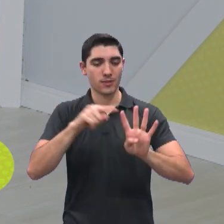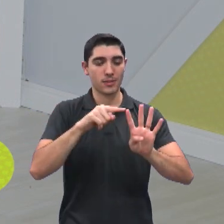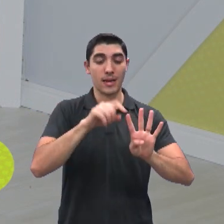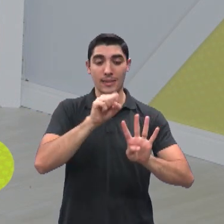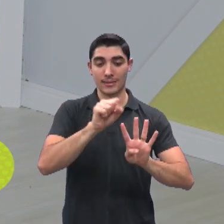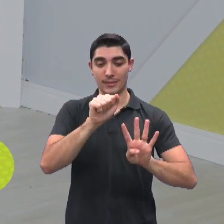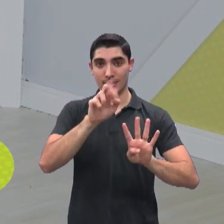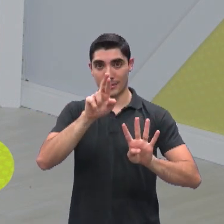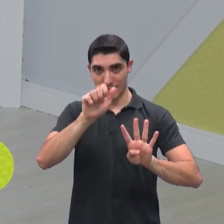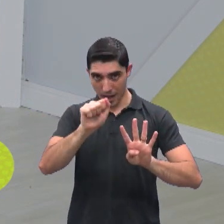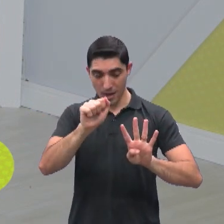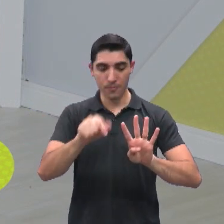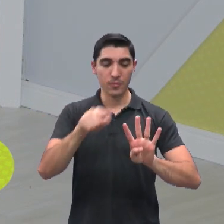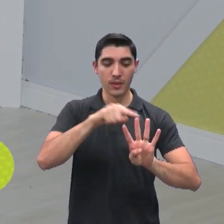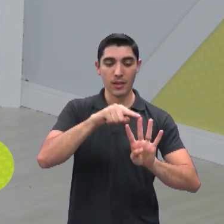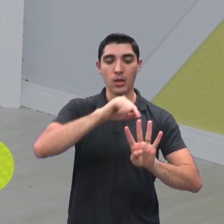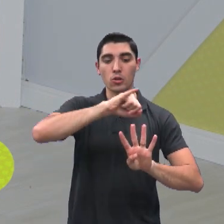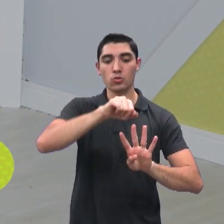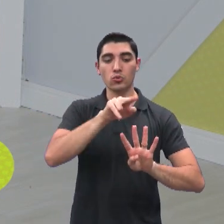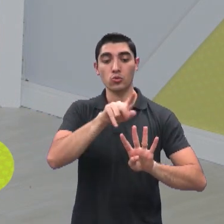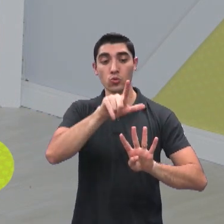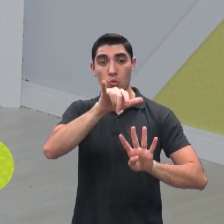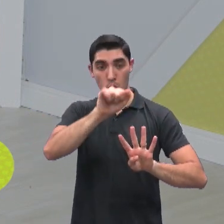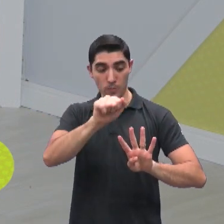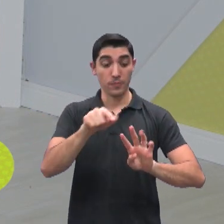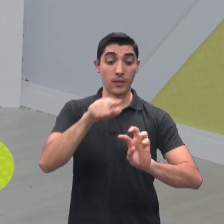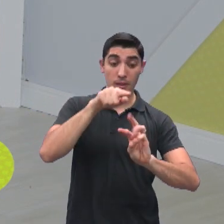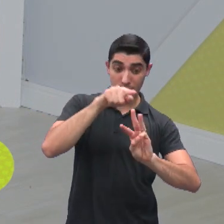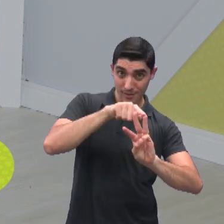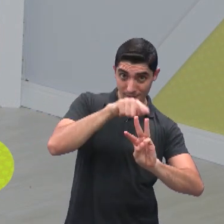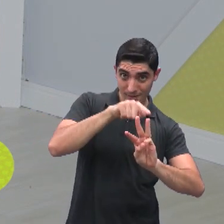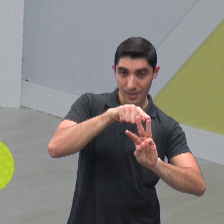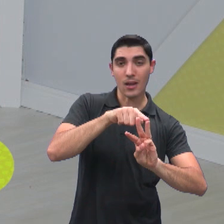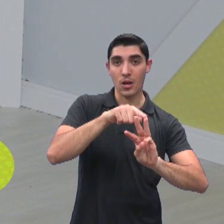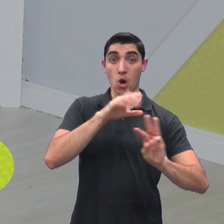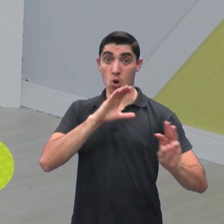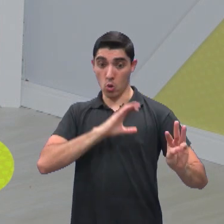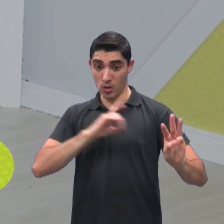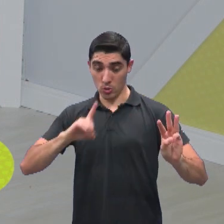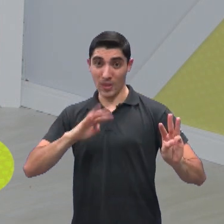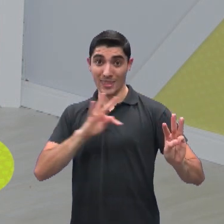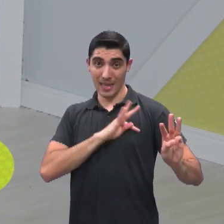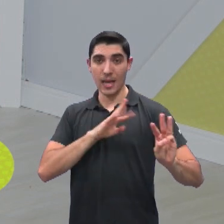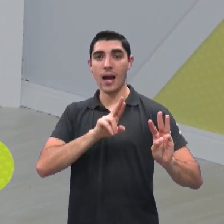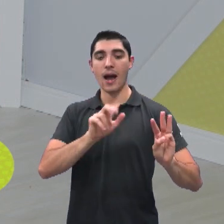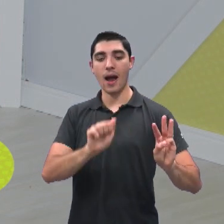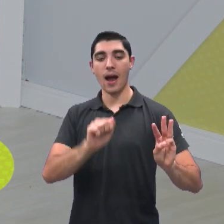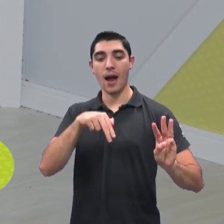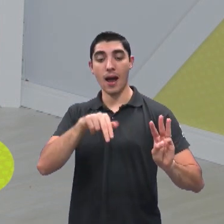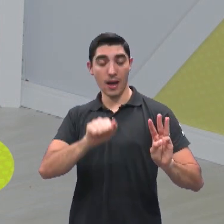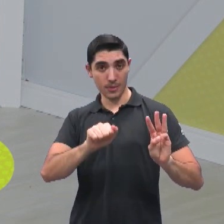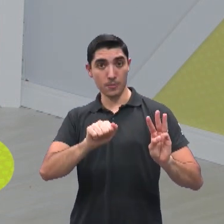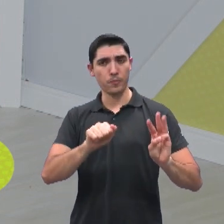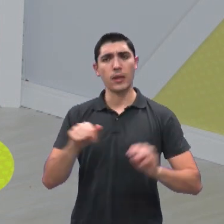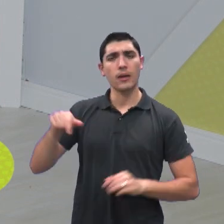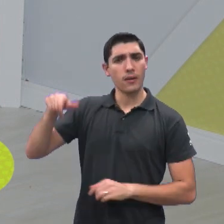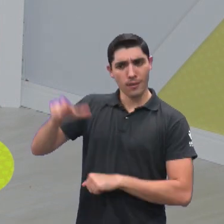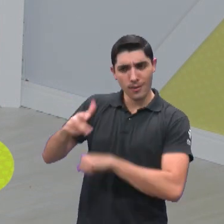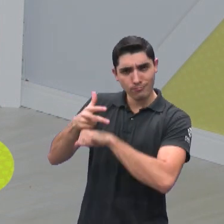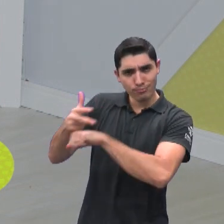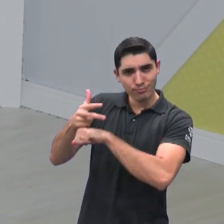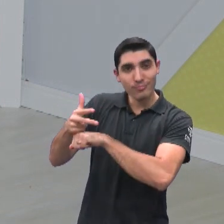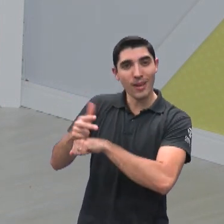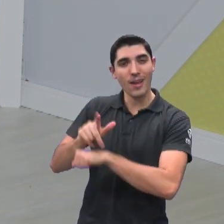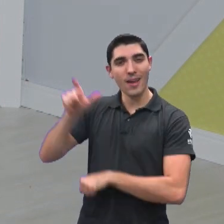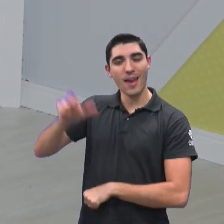também a pivô Júlia Preis e a coordenadora técnica da equipe, a Ana Diniz. As imagens são do nosso ginasta